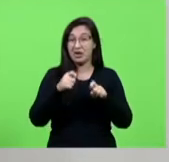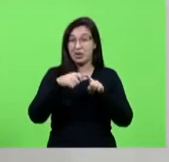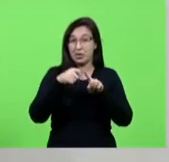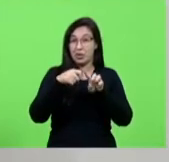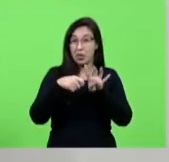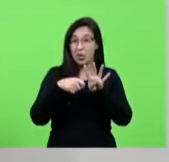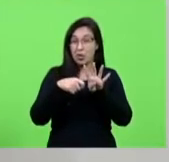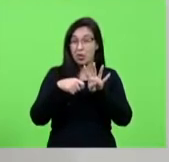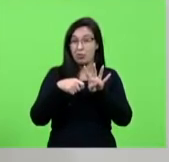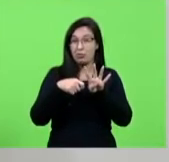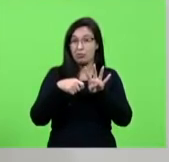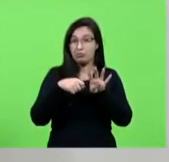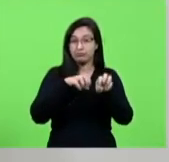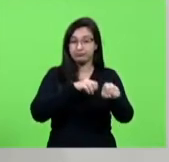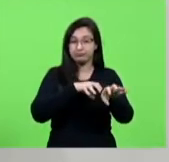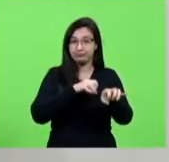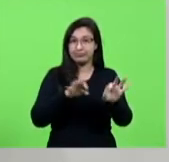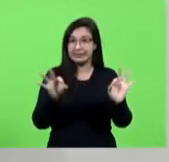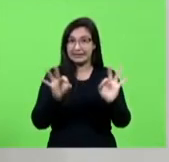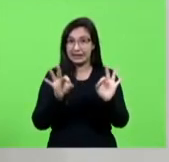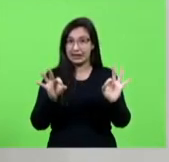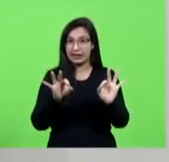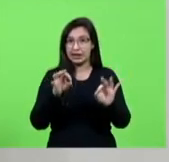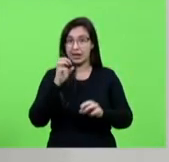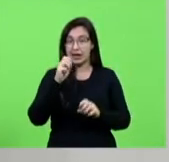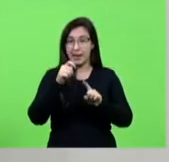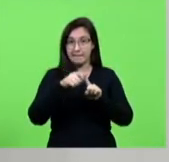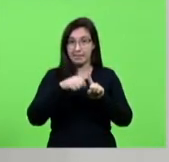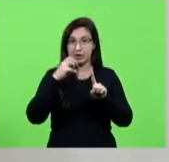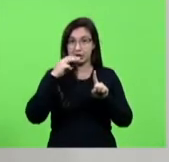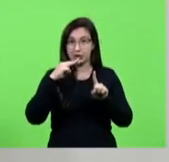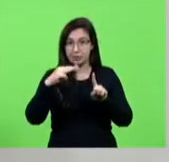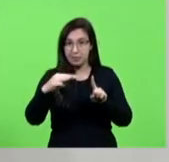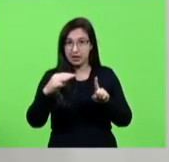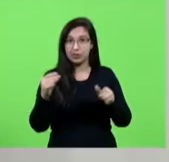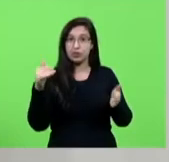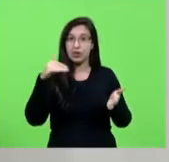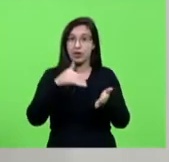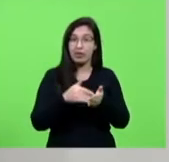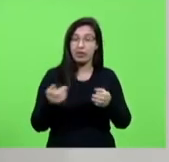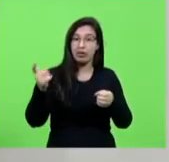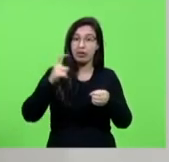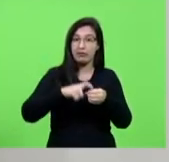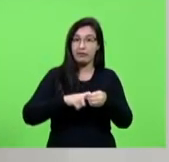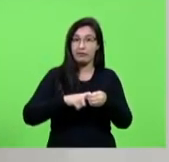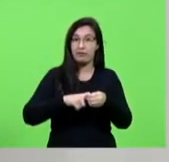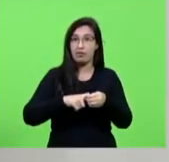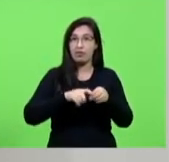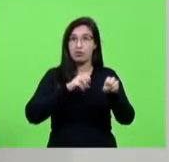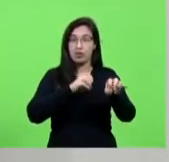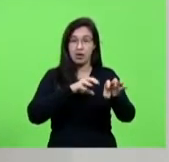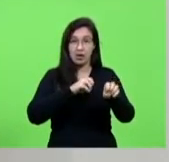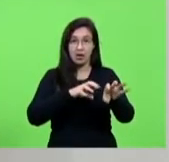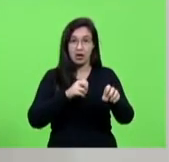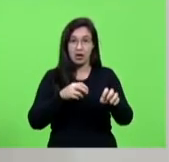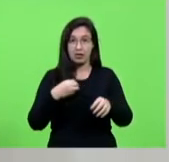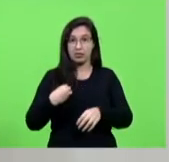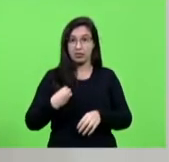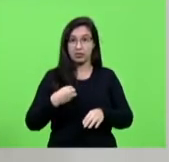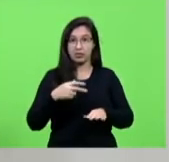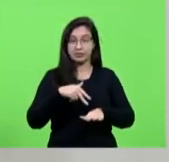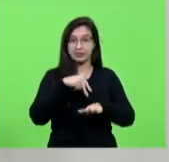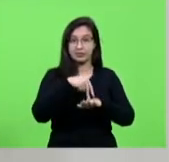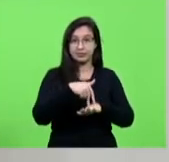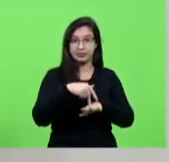sem aula. De março até retornarem com aulas presenciais 3 vezes por semana, eles